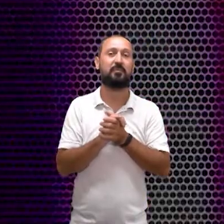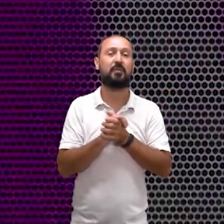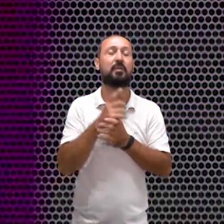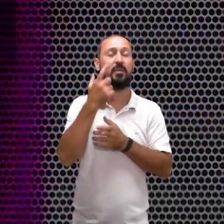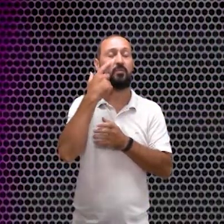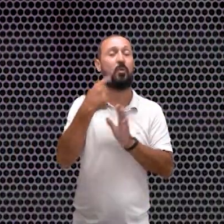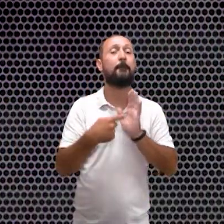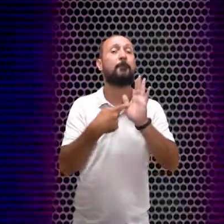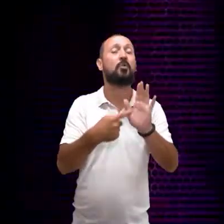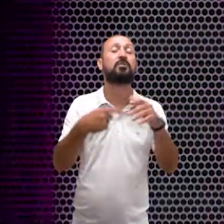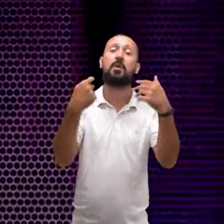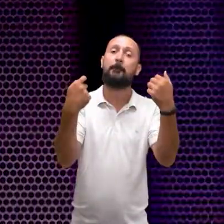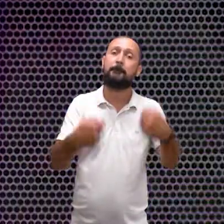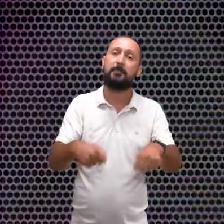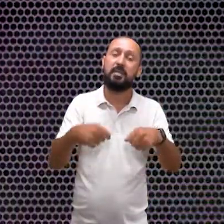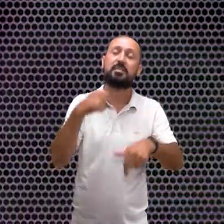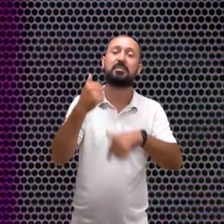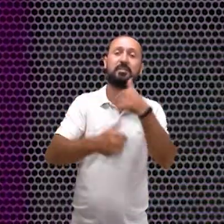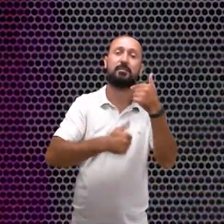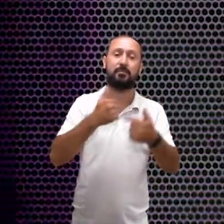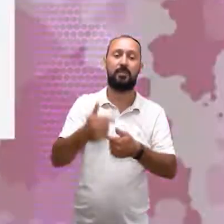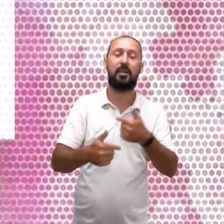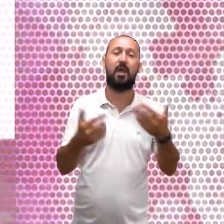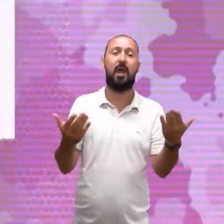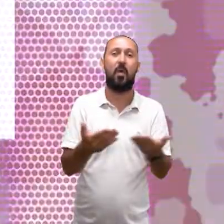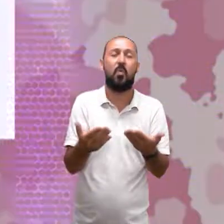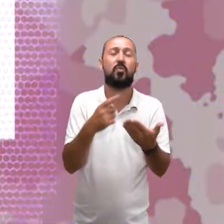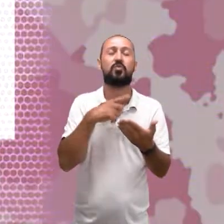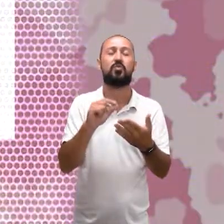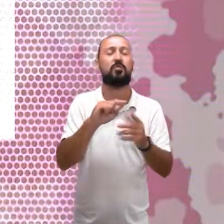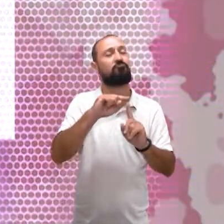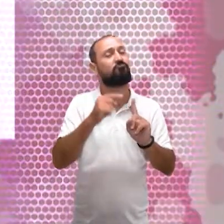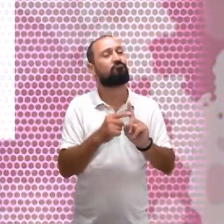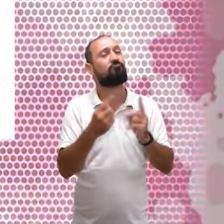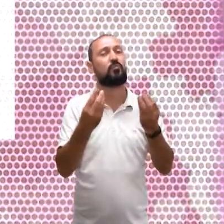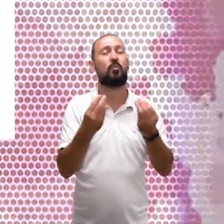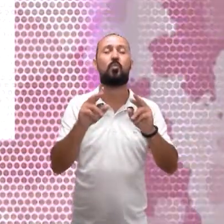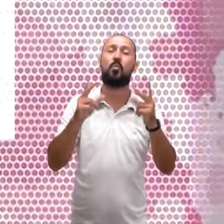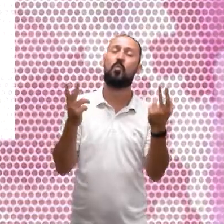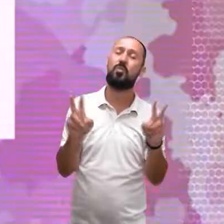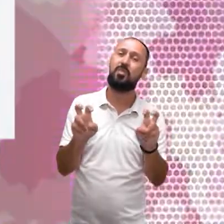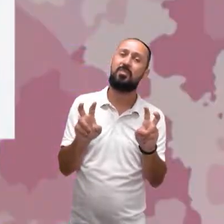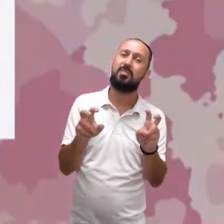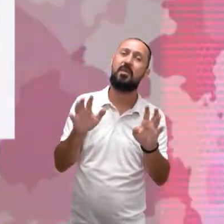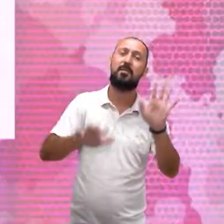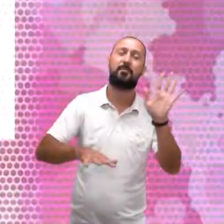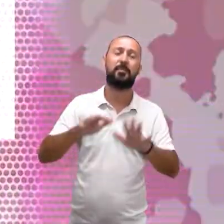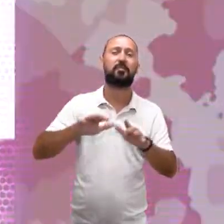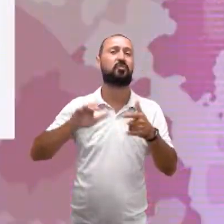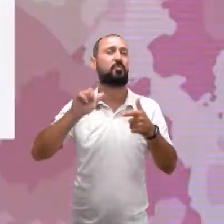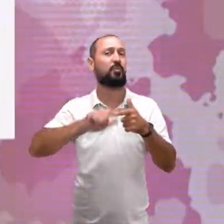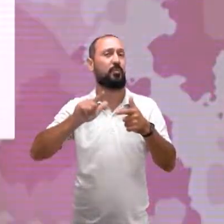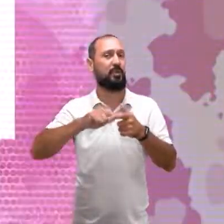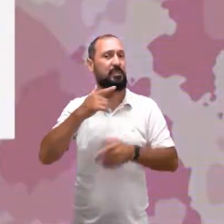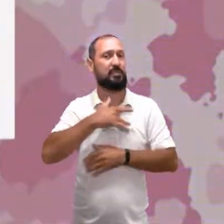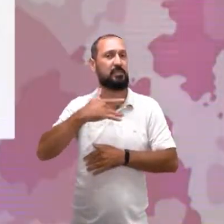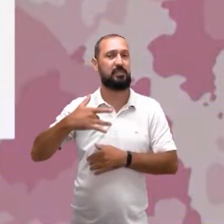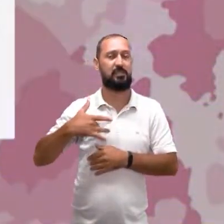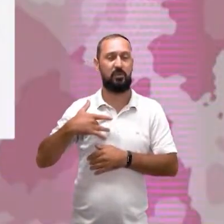Os dados reforçam a necessidade de tratar a gravidez na adolescência como uma questão de saúde